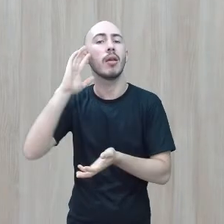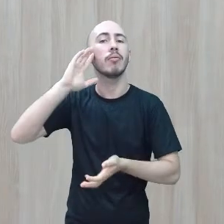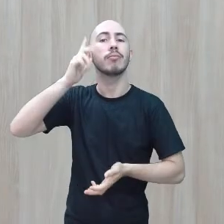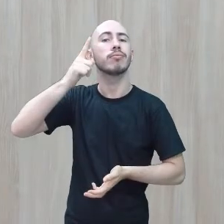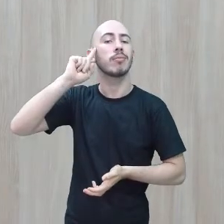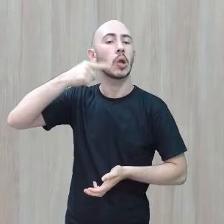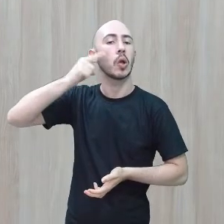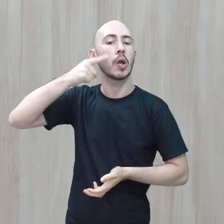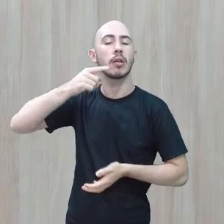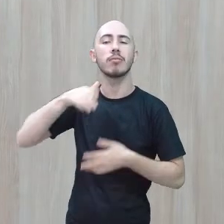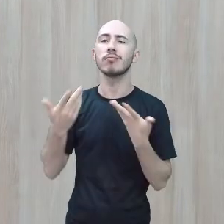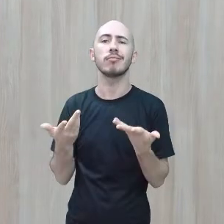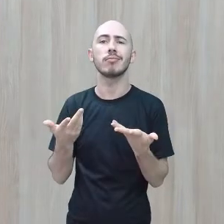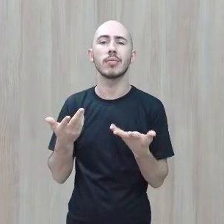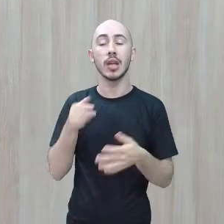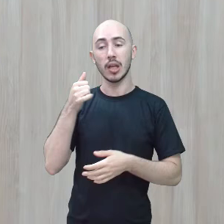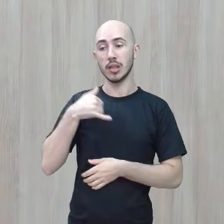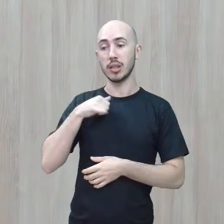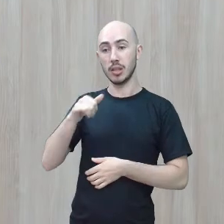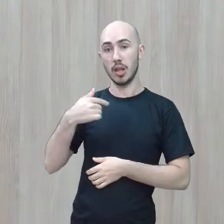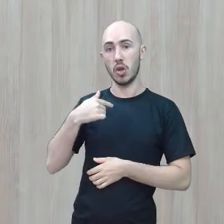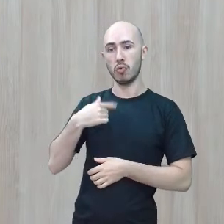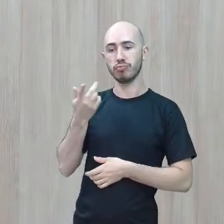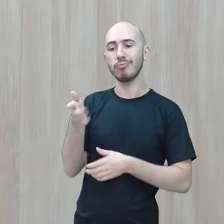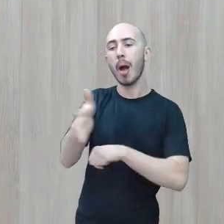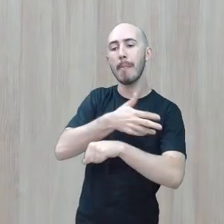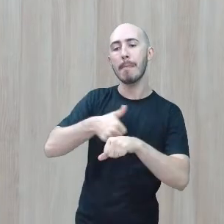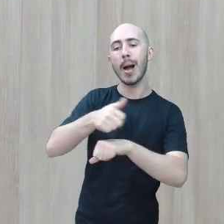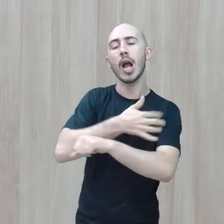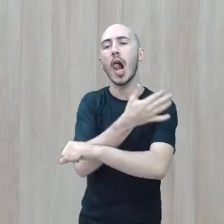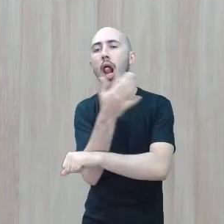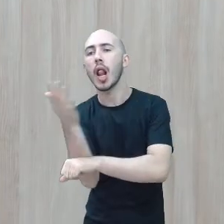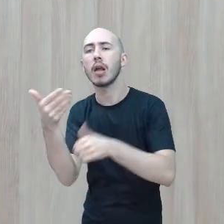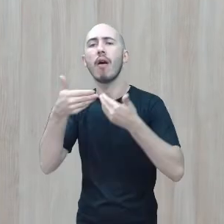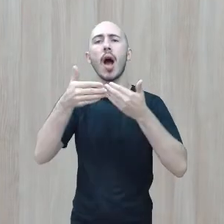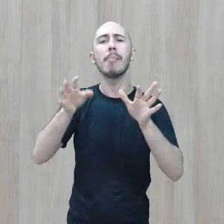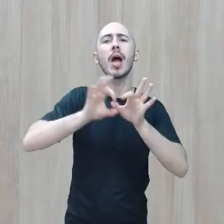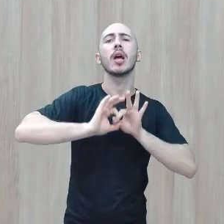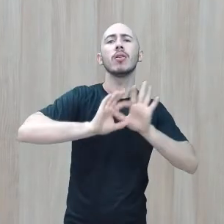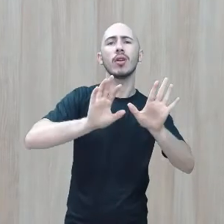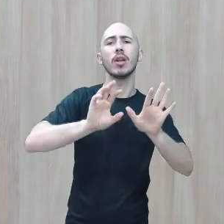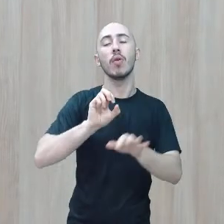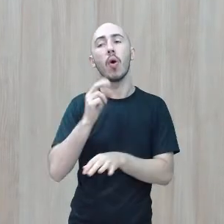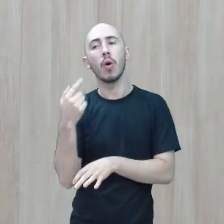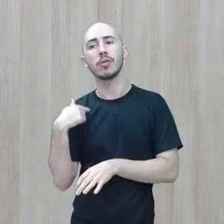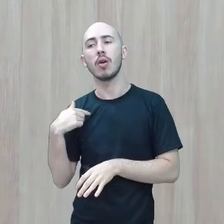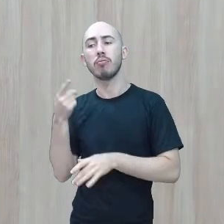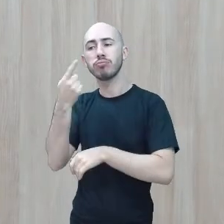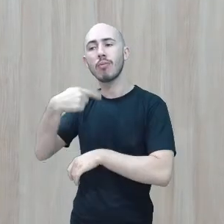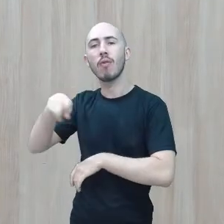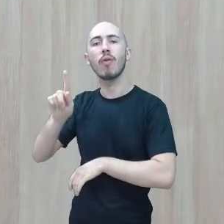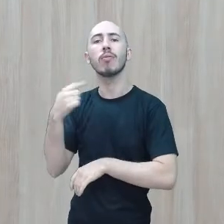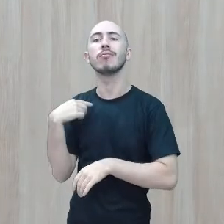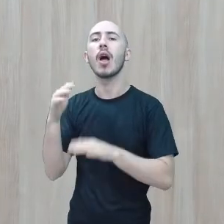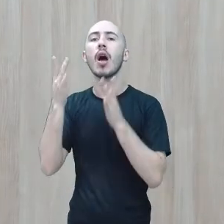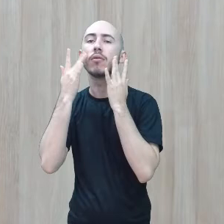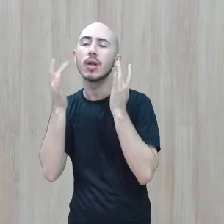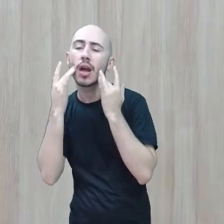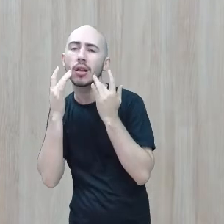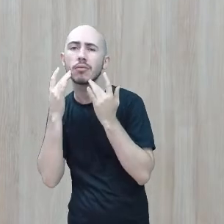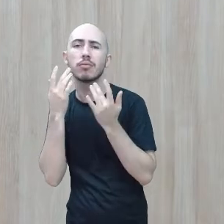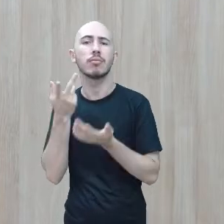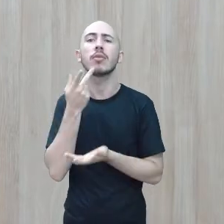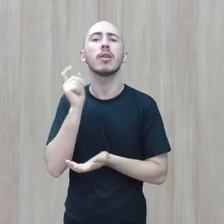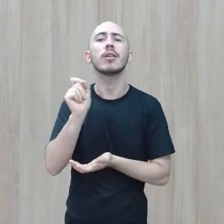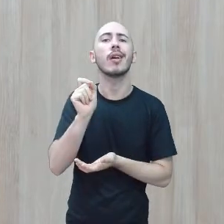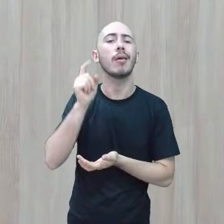utilizar parques ao ar livre, áreas verdes, ou eu prefiro ir a um teatro? Né? Tudo isso tem que ser pensado,